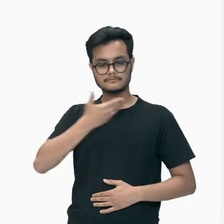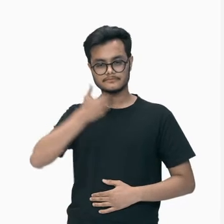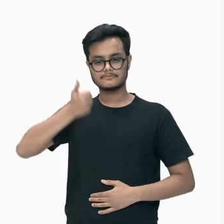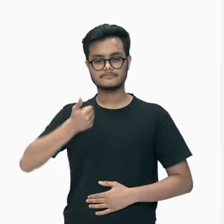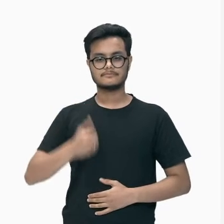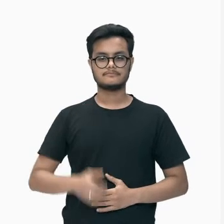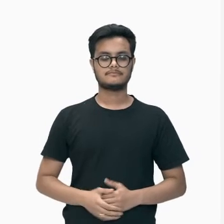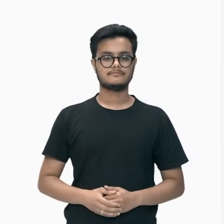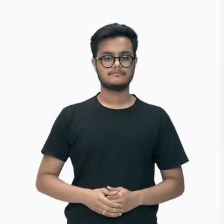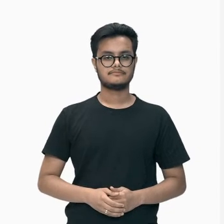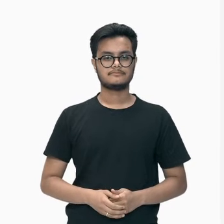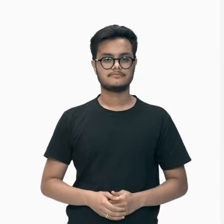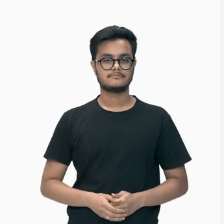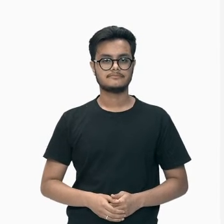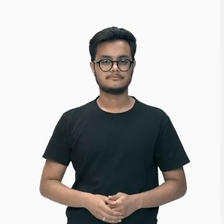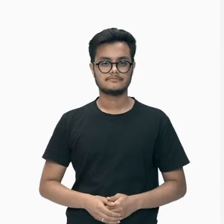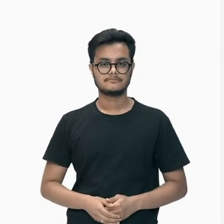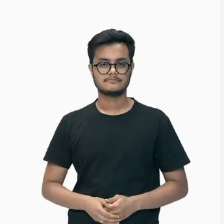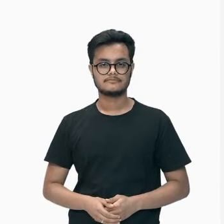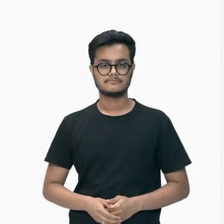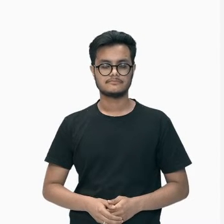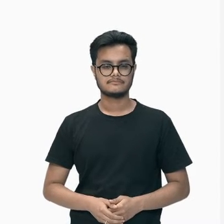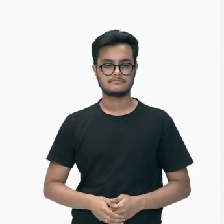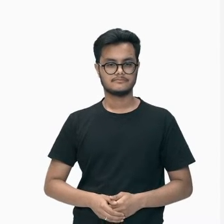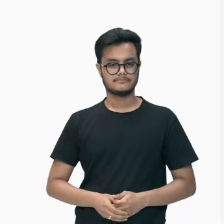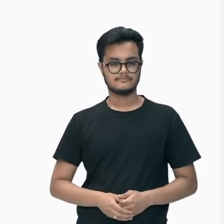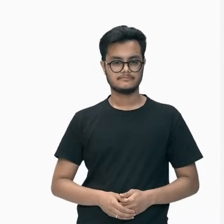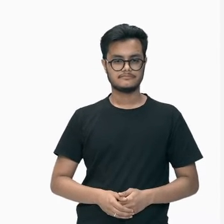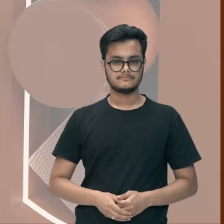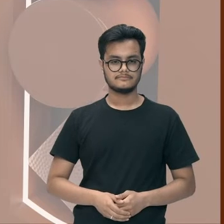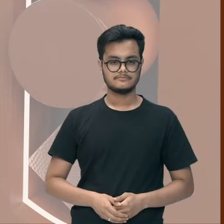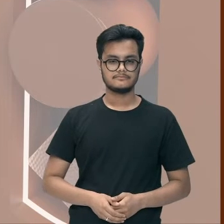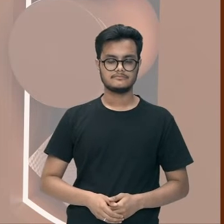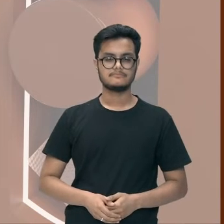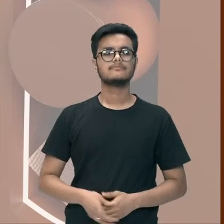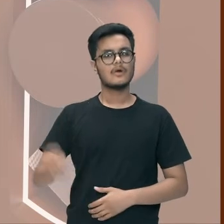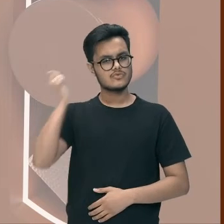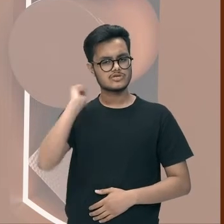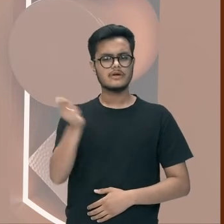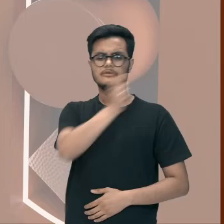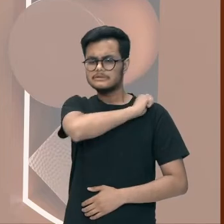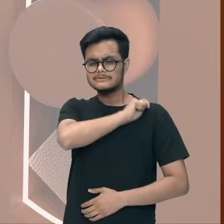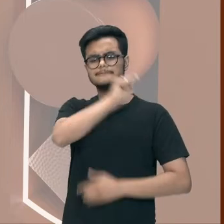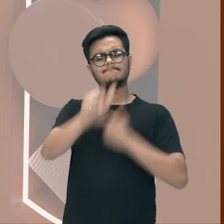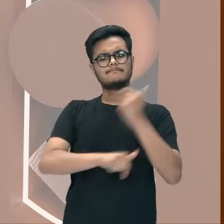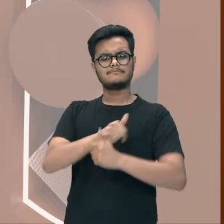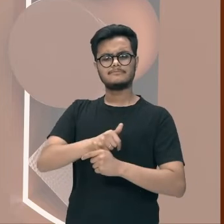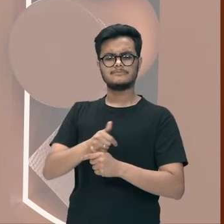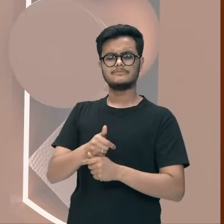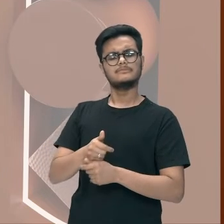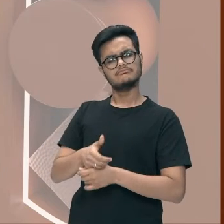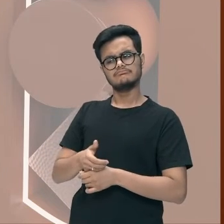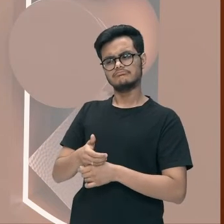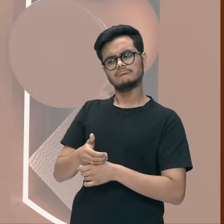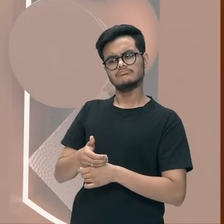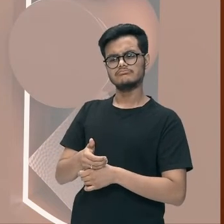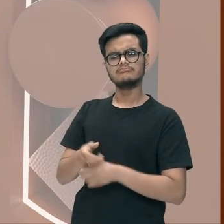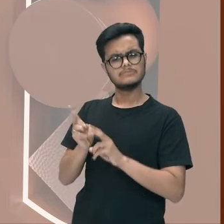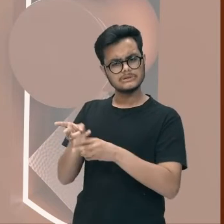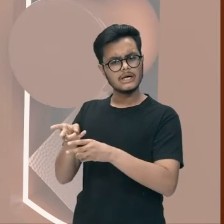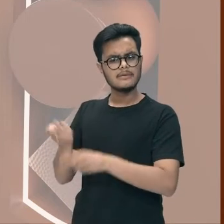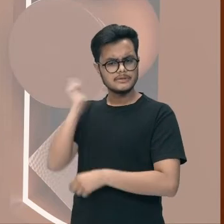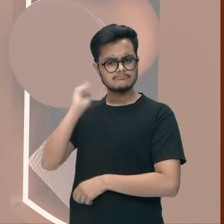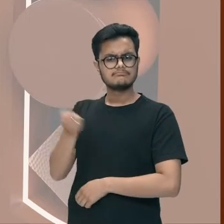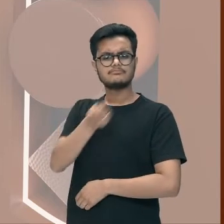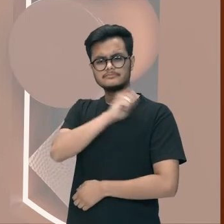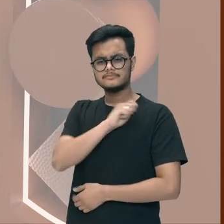rural exportadora, os grandes latifundiários, a escravidão, né? Então eles não queriam abrir mão da escravidão, estavam sempre